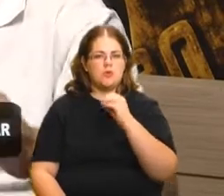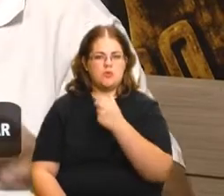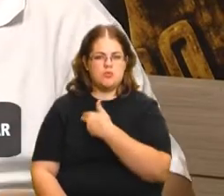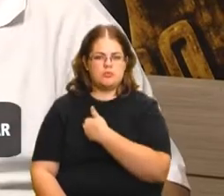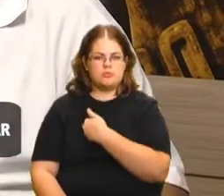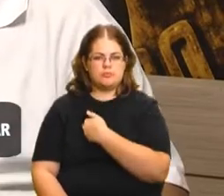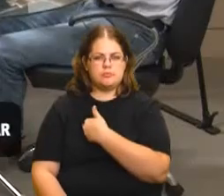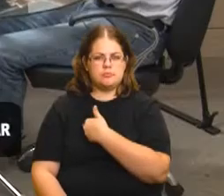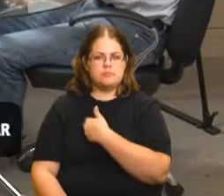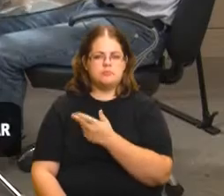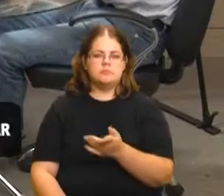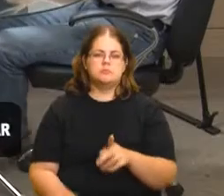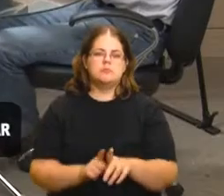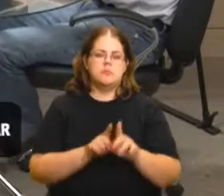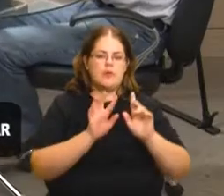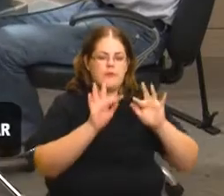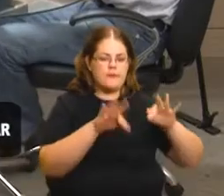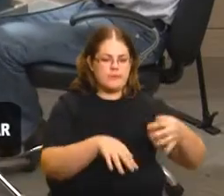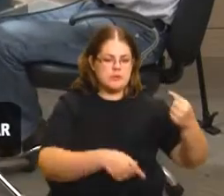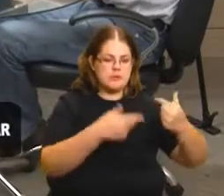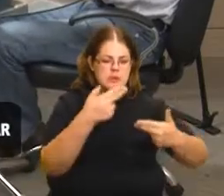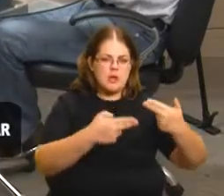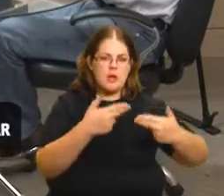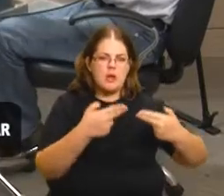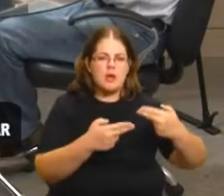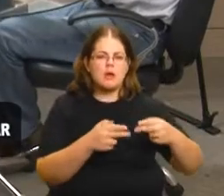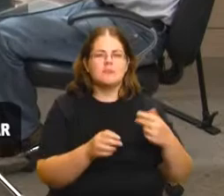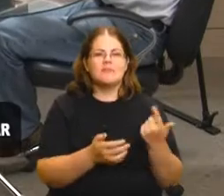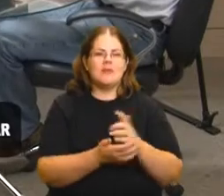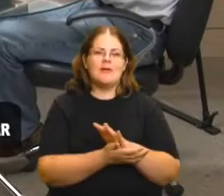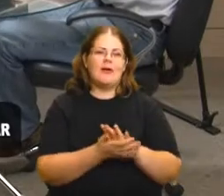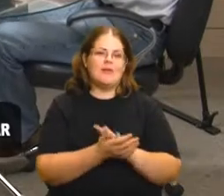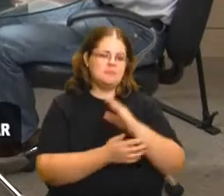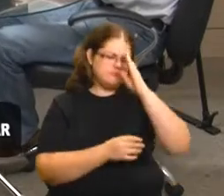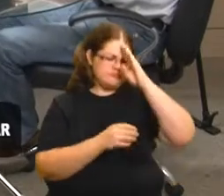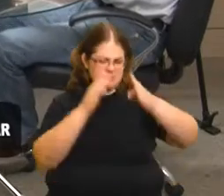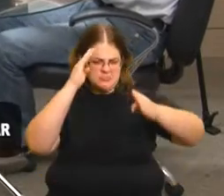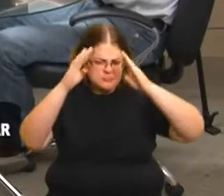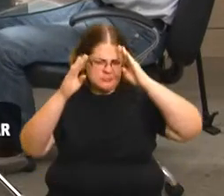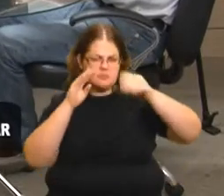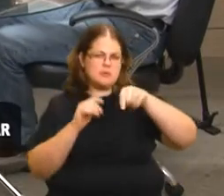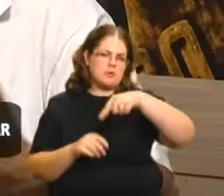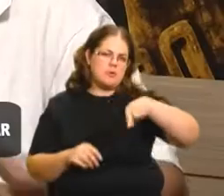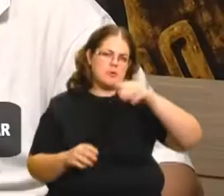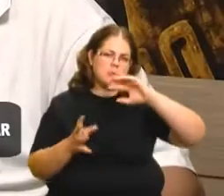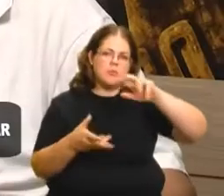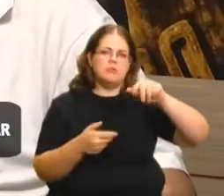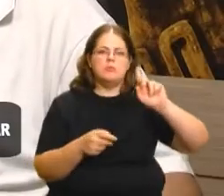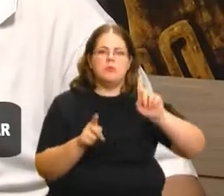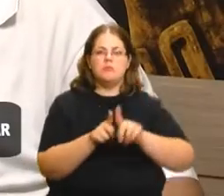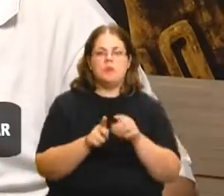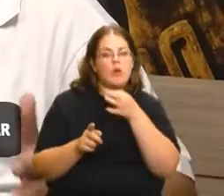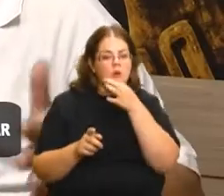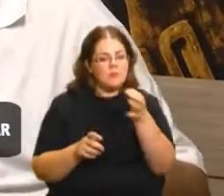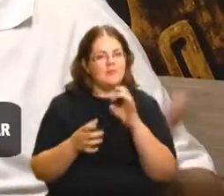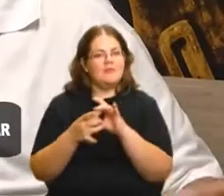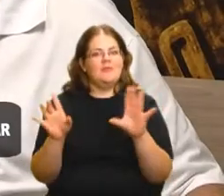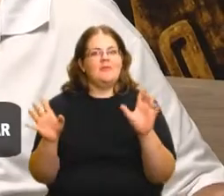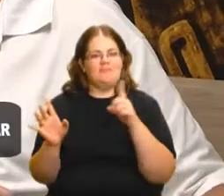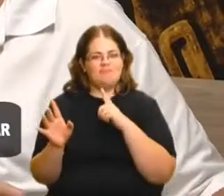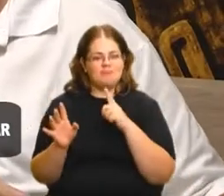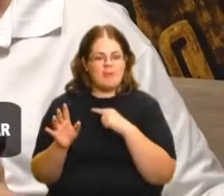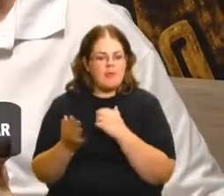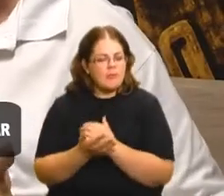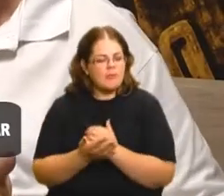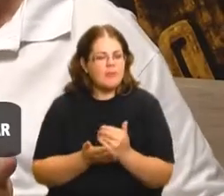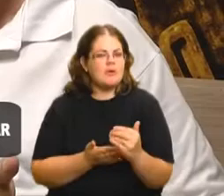apoiado. Final da guerra, não é mais um período de ditaduras no mundo, é um movimento de redemocratização, cai